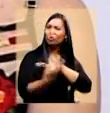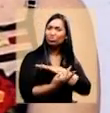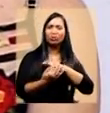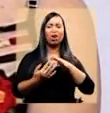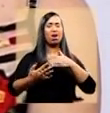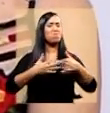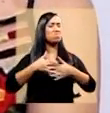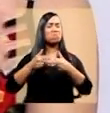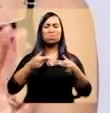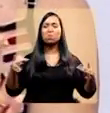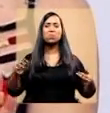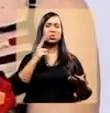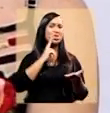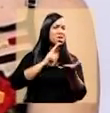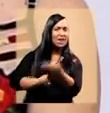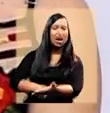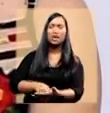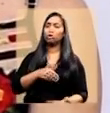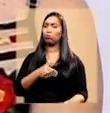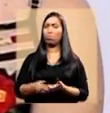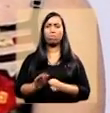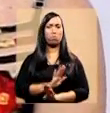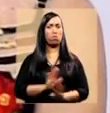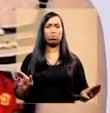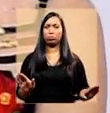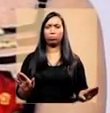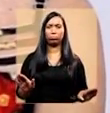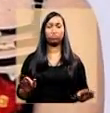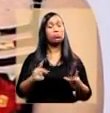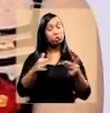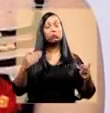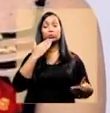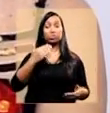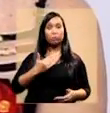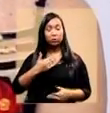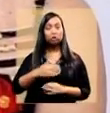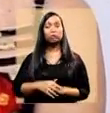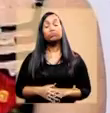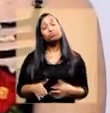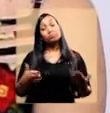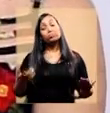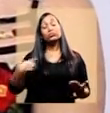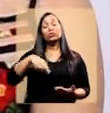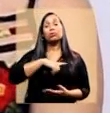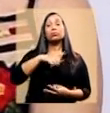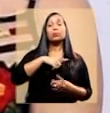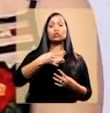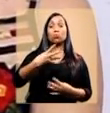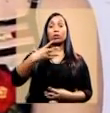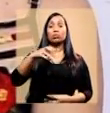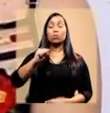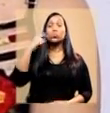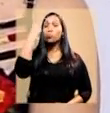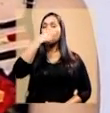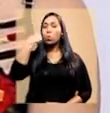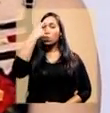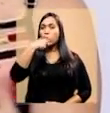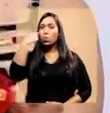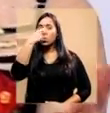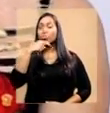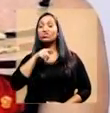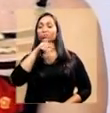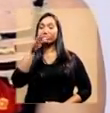social, outra, não importa, cartas. Então, essas são as medidas mais solicitadas. E nós temos 48 horas